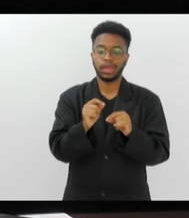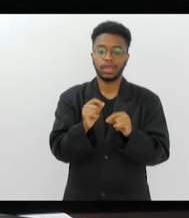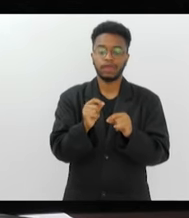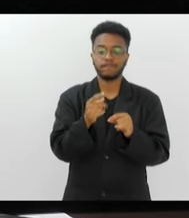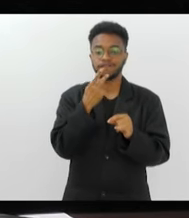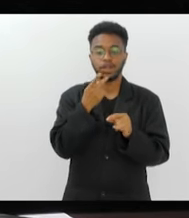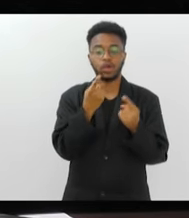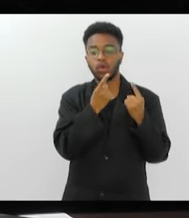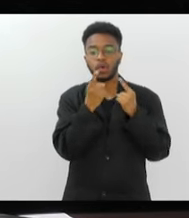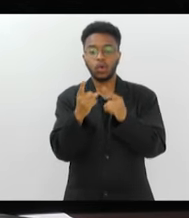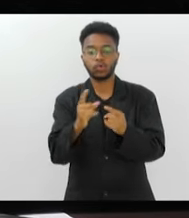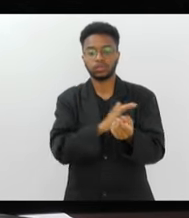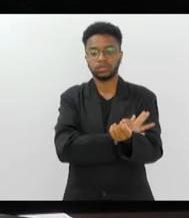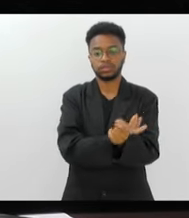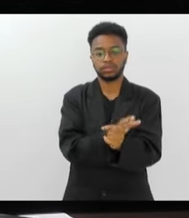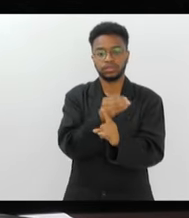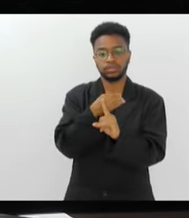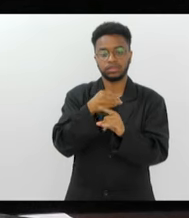na sociedade.